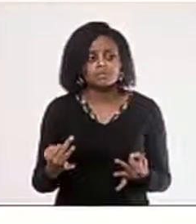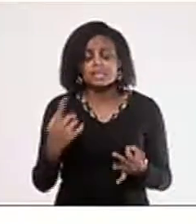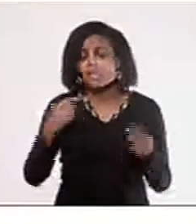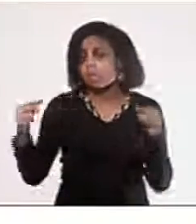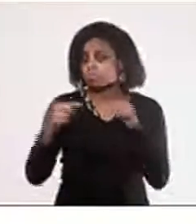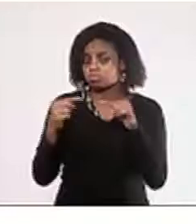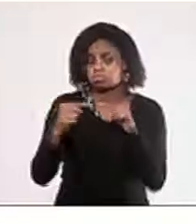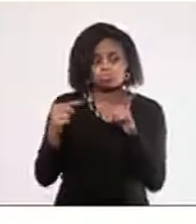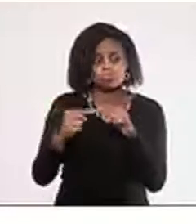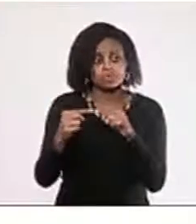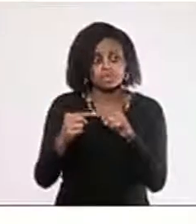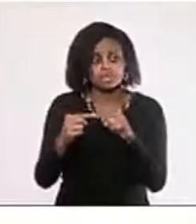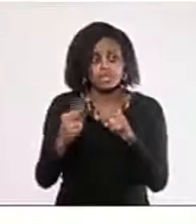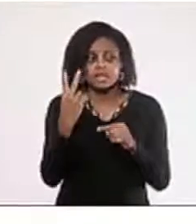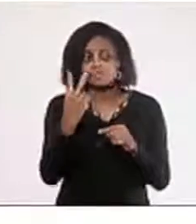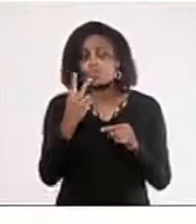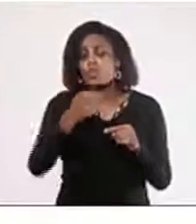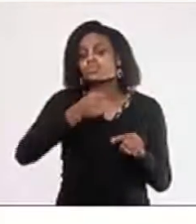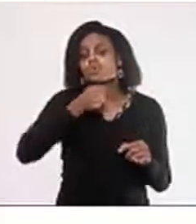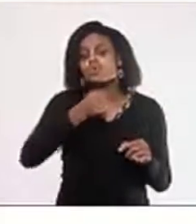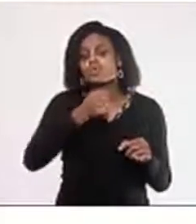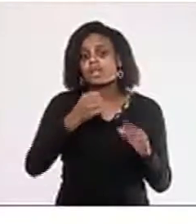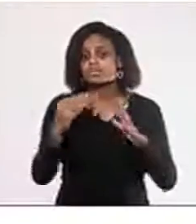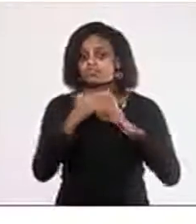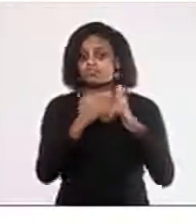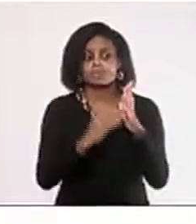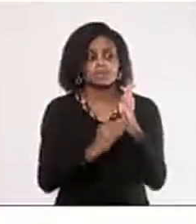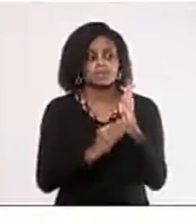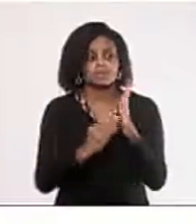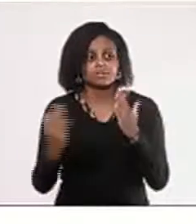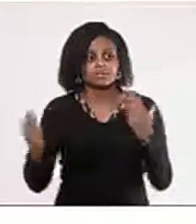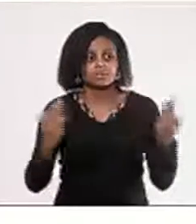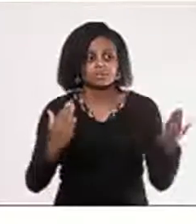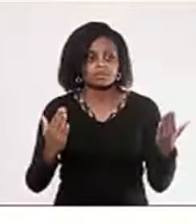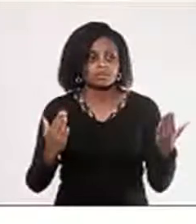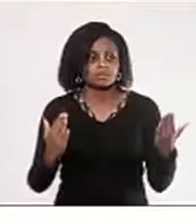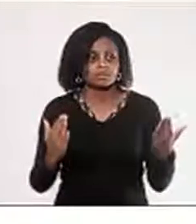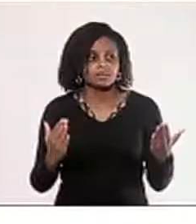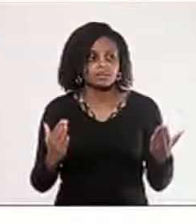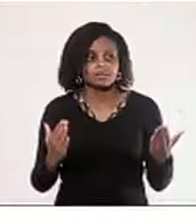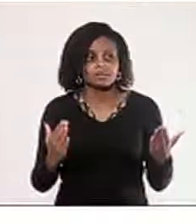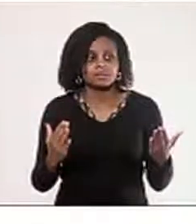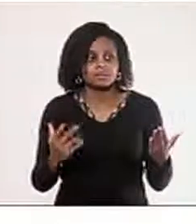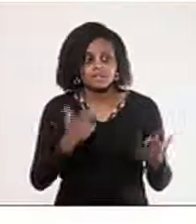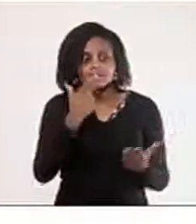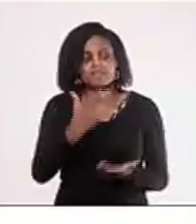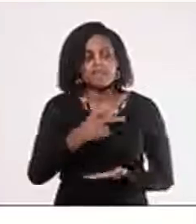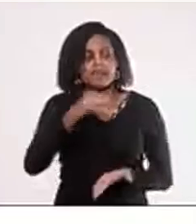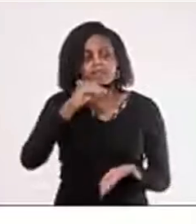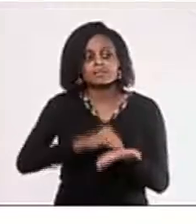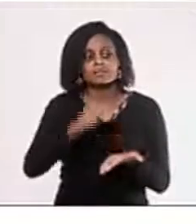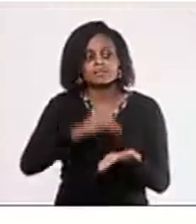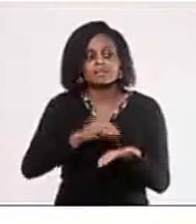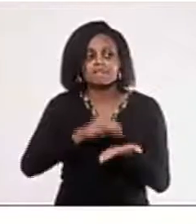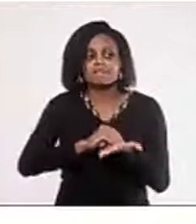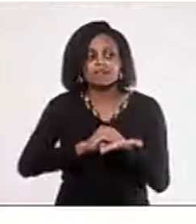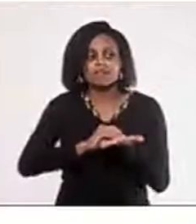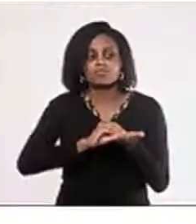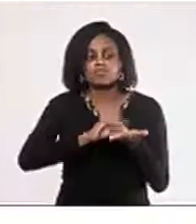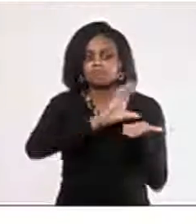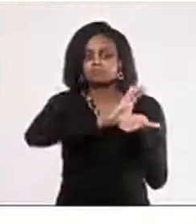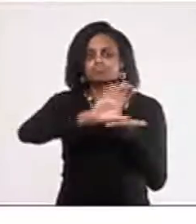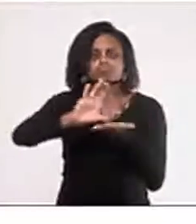referência a duas reportagens anexadas que falam da falta de repasses de